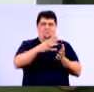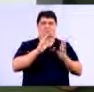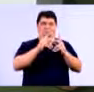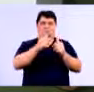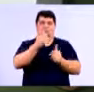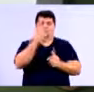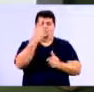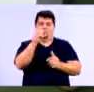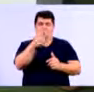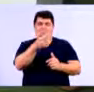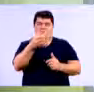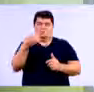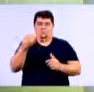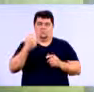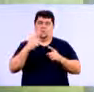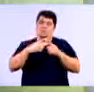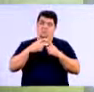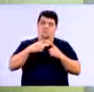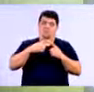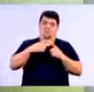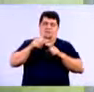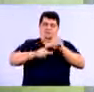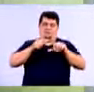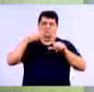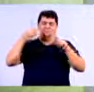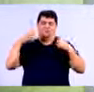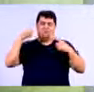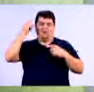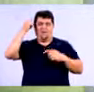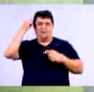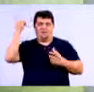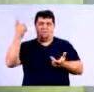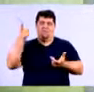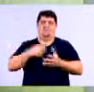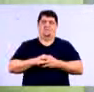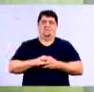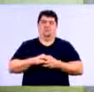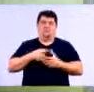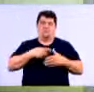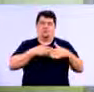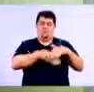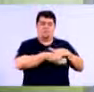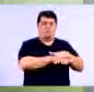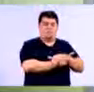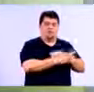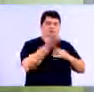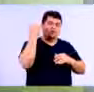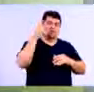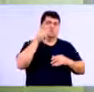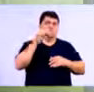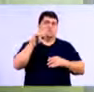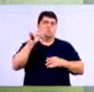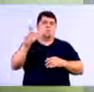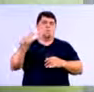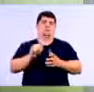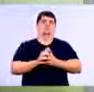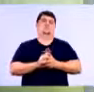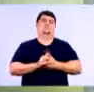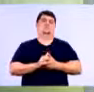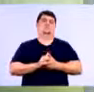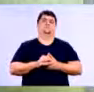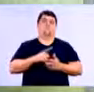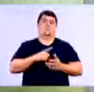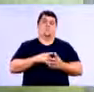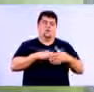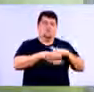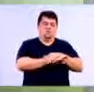Entendam assim, que naquele primeiro momento eu depositei meu dinheiro na poupança. Aí a Denise quer mexer no cabelo, foi lá, fez um empréstimo. Então, aquele dinheiro